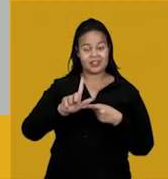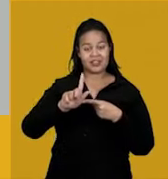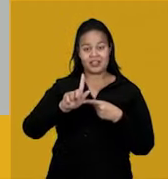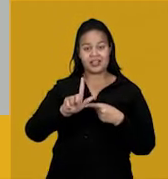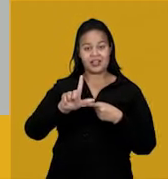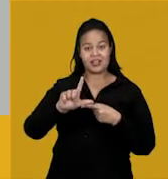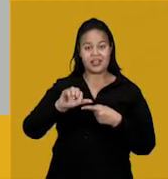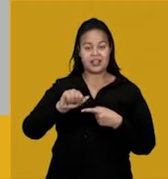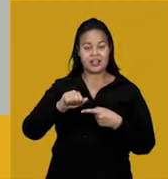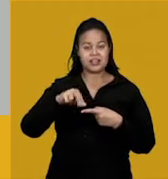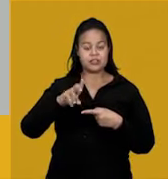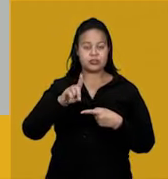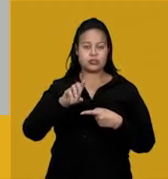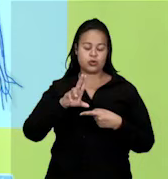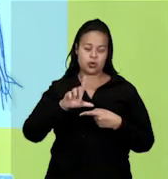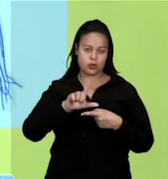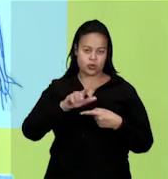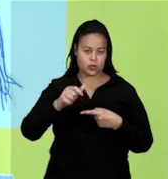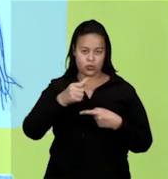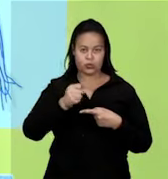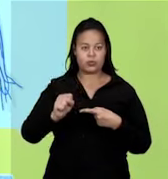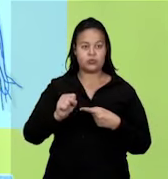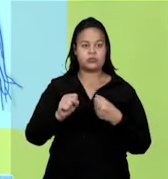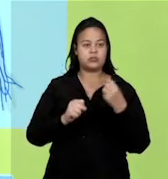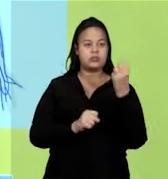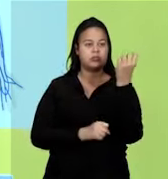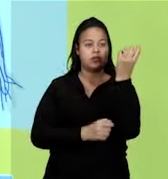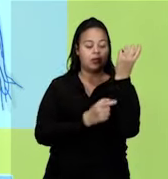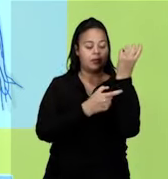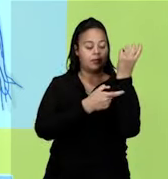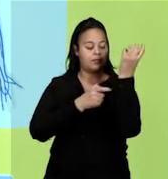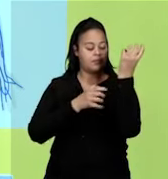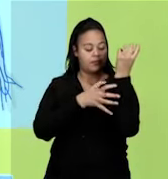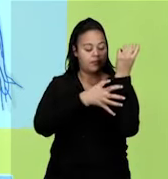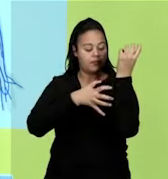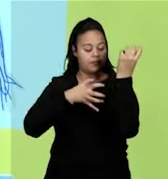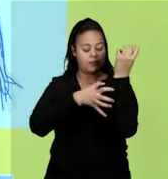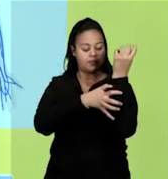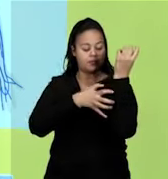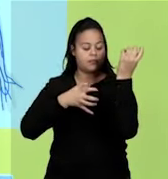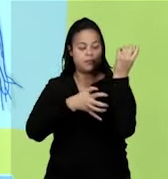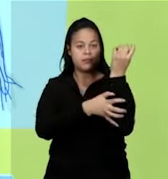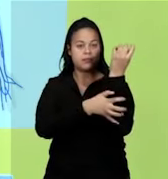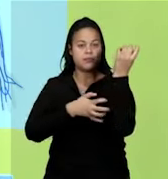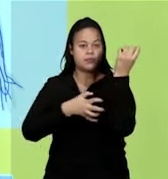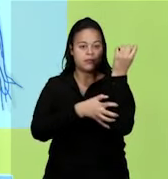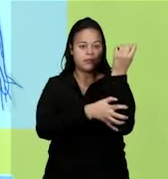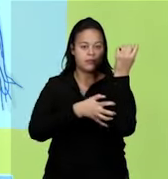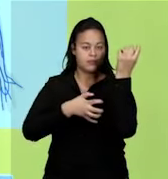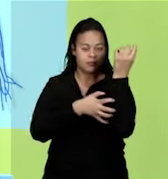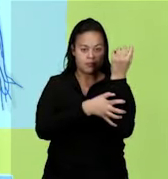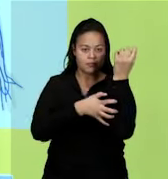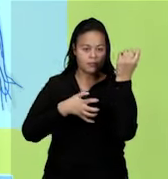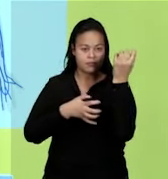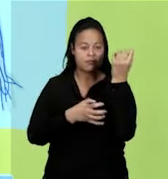aqui, ó, que têm formatos esféricos, que são projeções que saem da coluna,